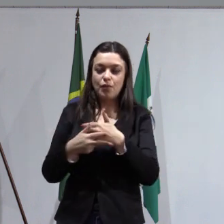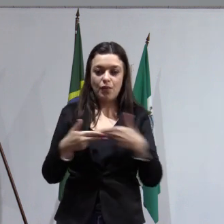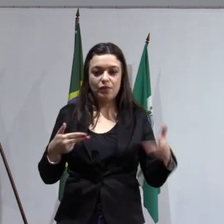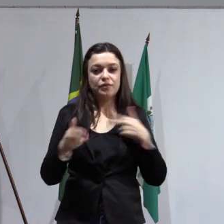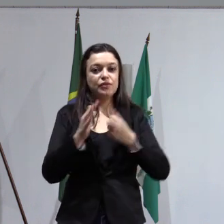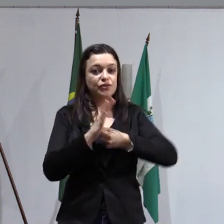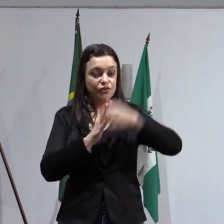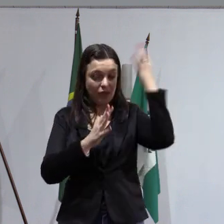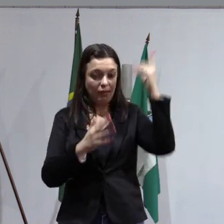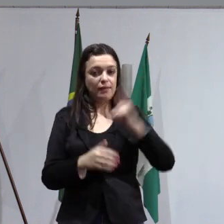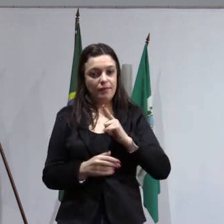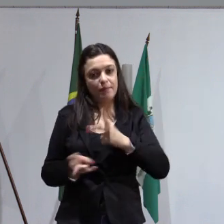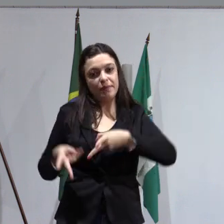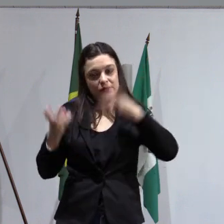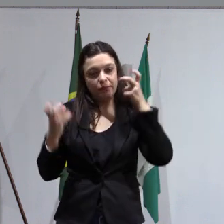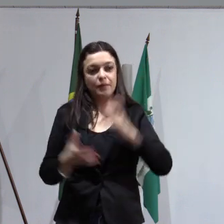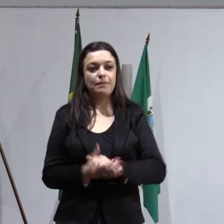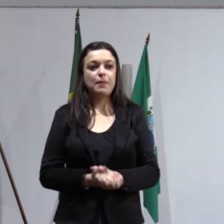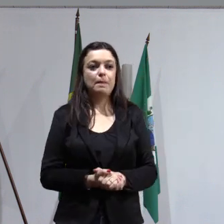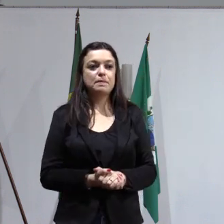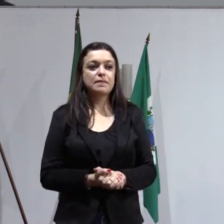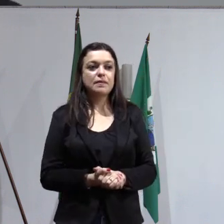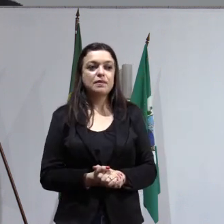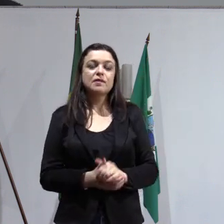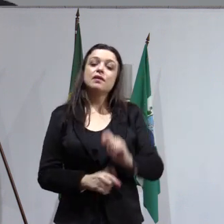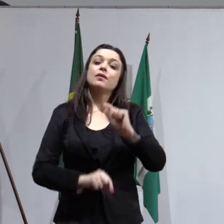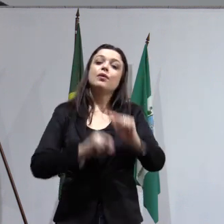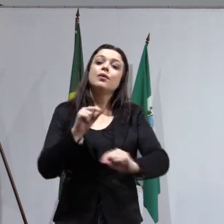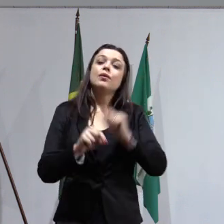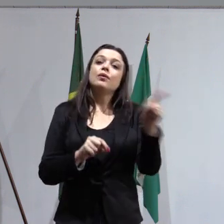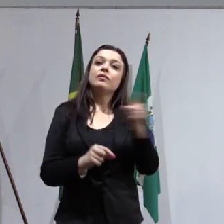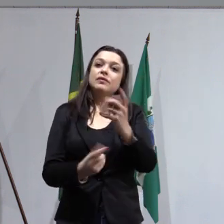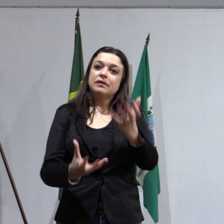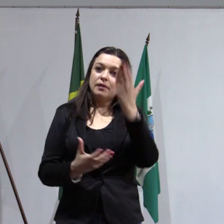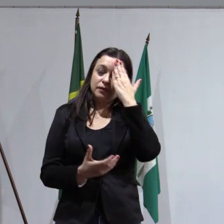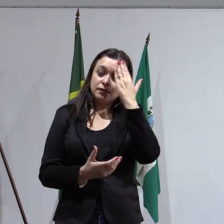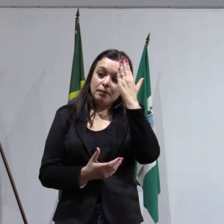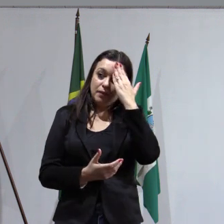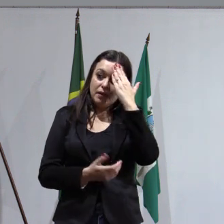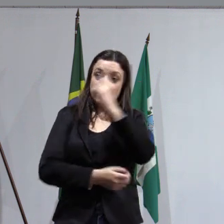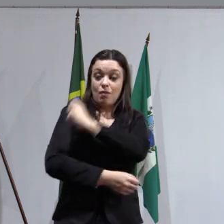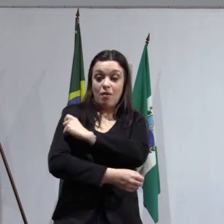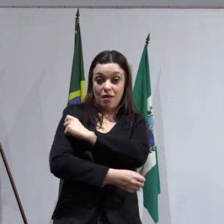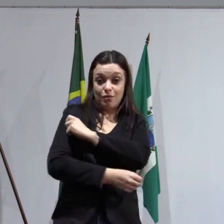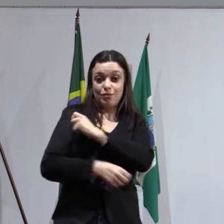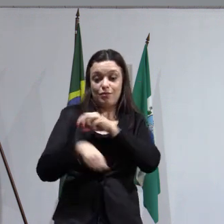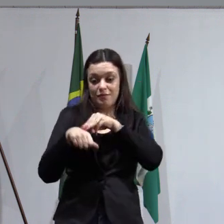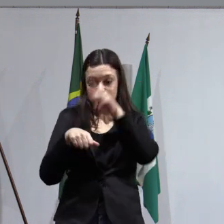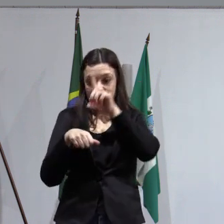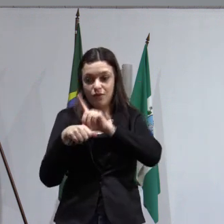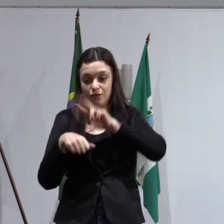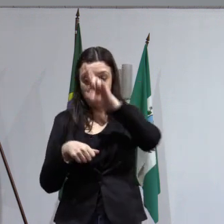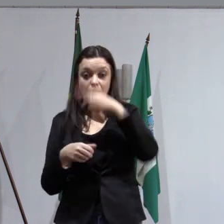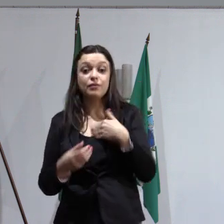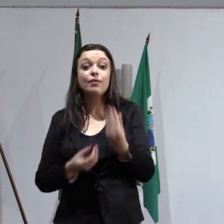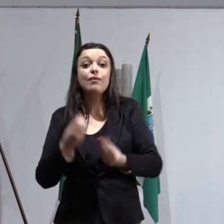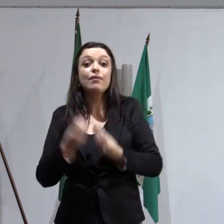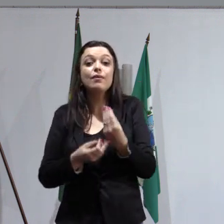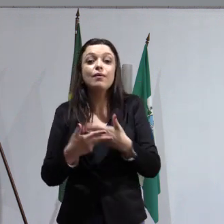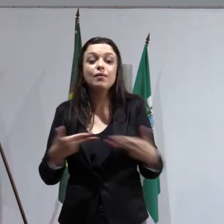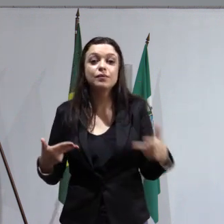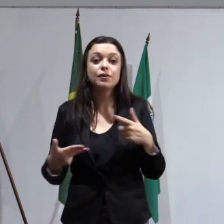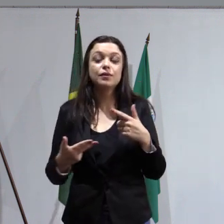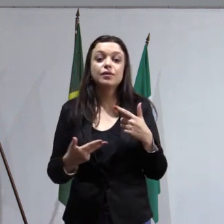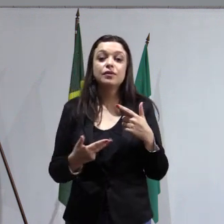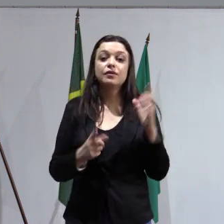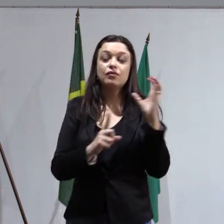que existem. Então, o que a gente quer saber, enquanto estudantes de pós-graduação, é de que maneira a proposta do Futuris vai impactar as verbas